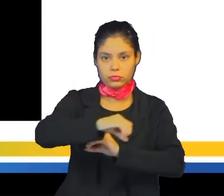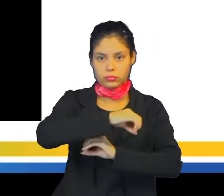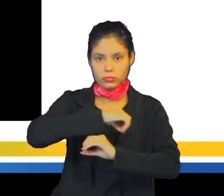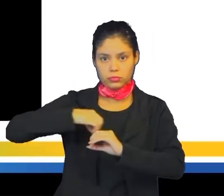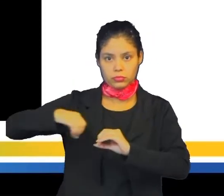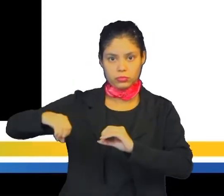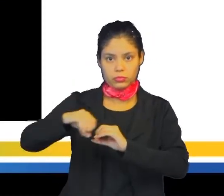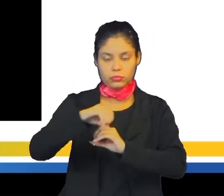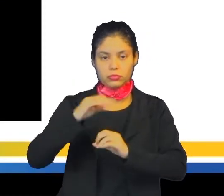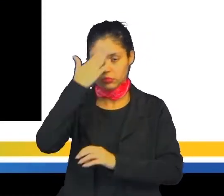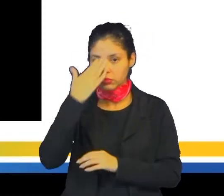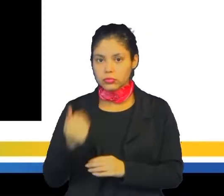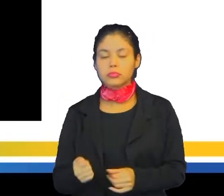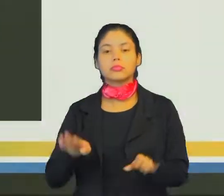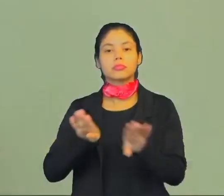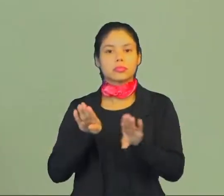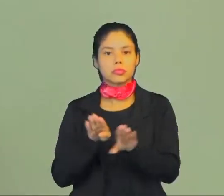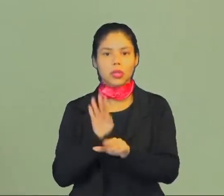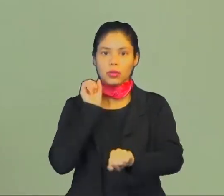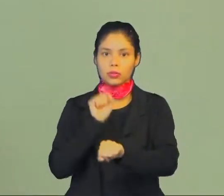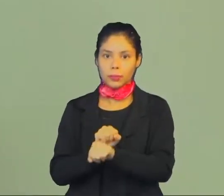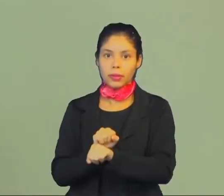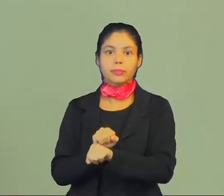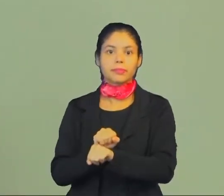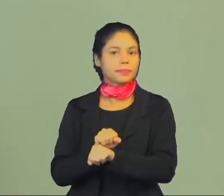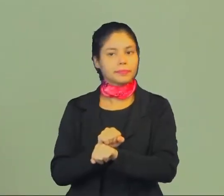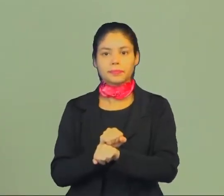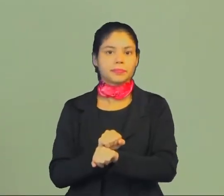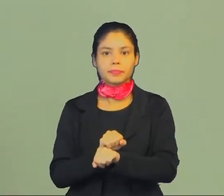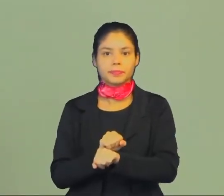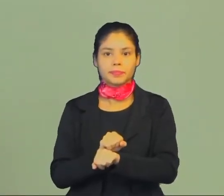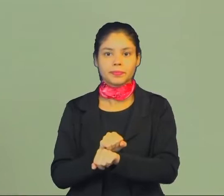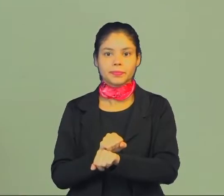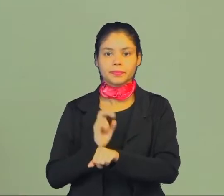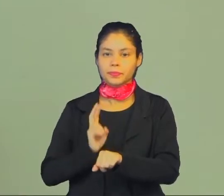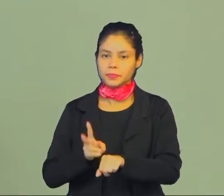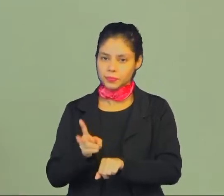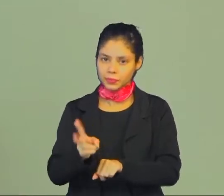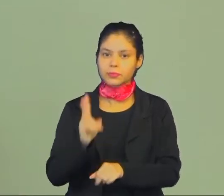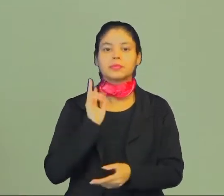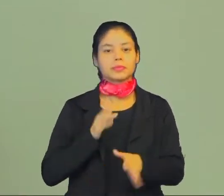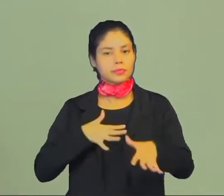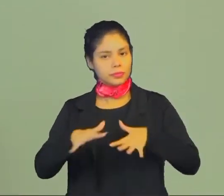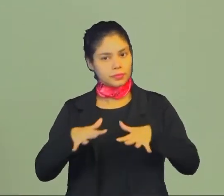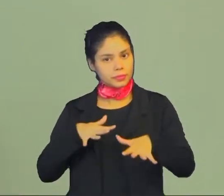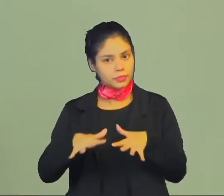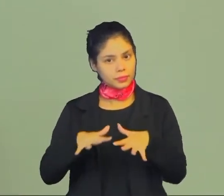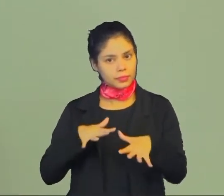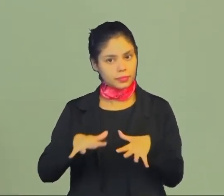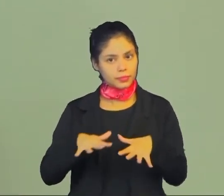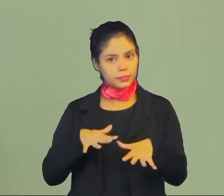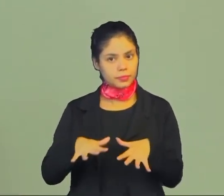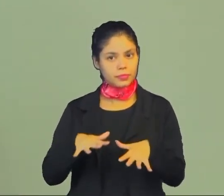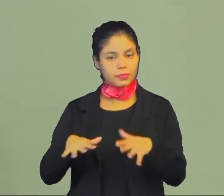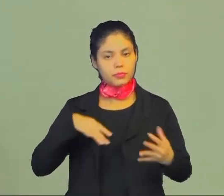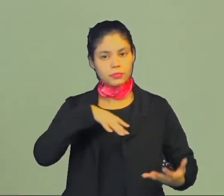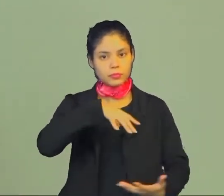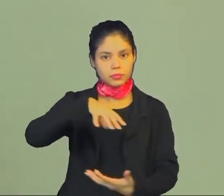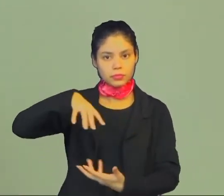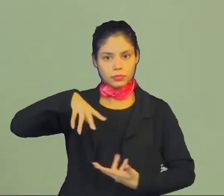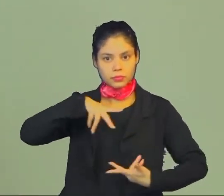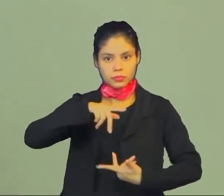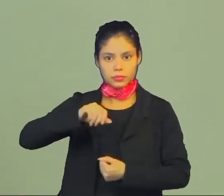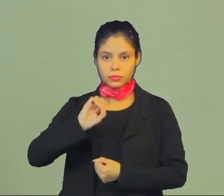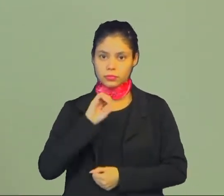então nós sabemos que a terra ela não se permanece estática ou seja ela não permanece parada até a cena ela tá girando